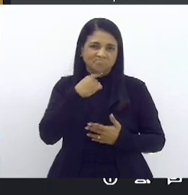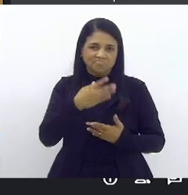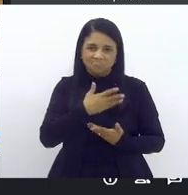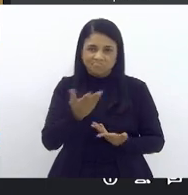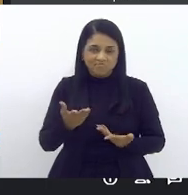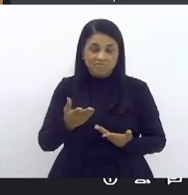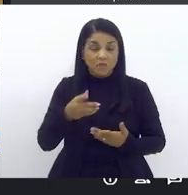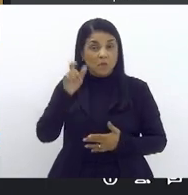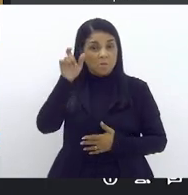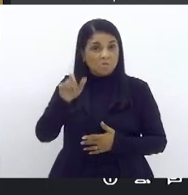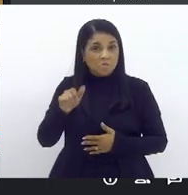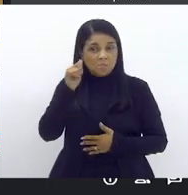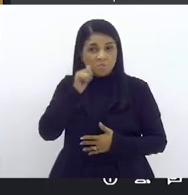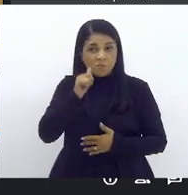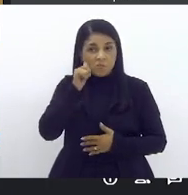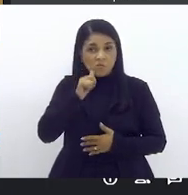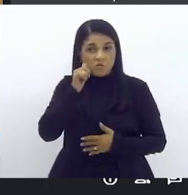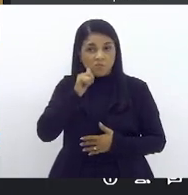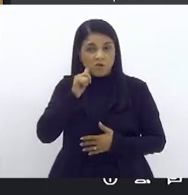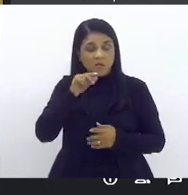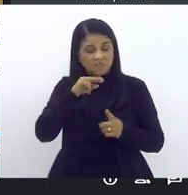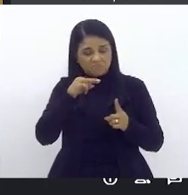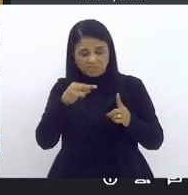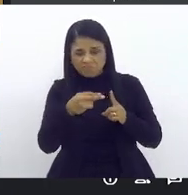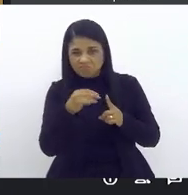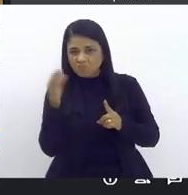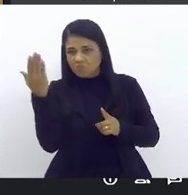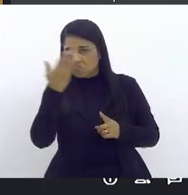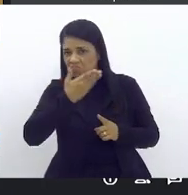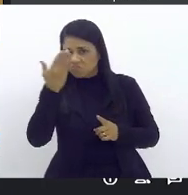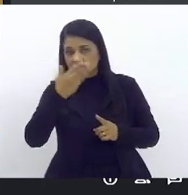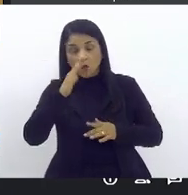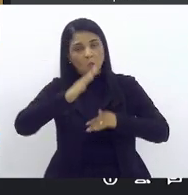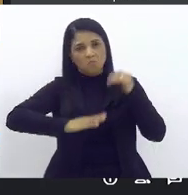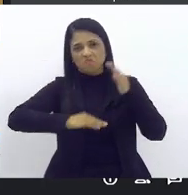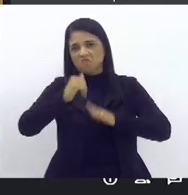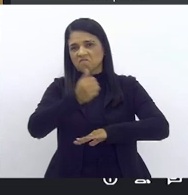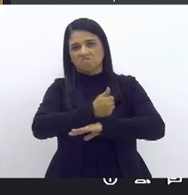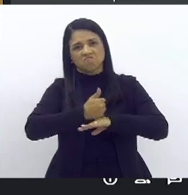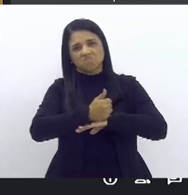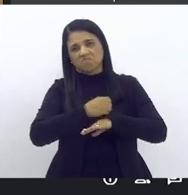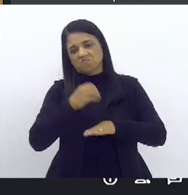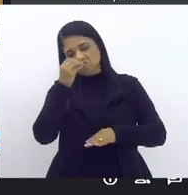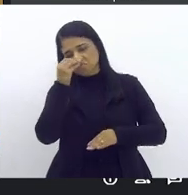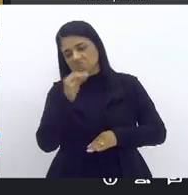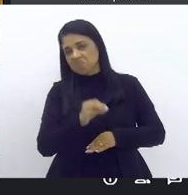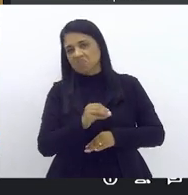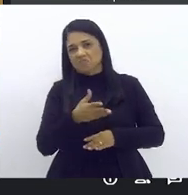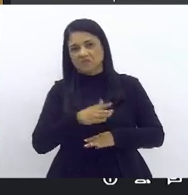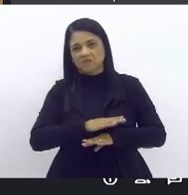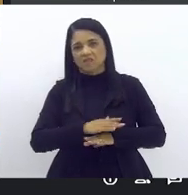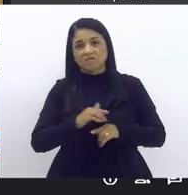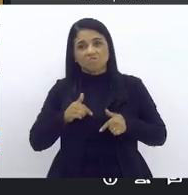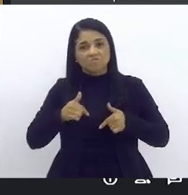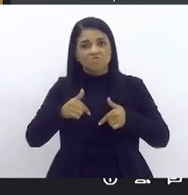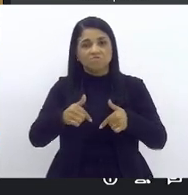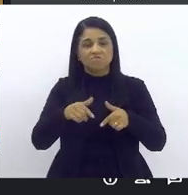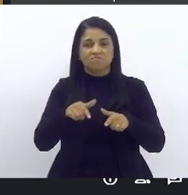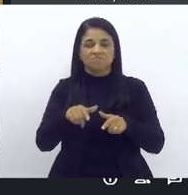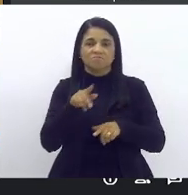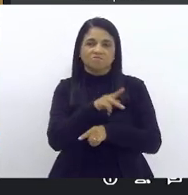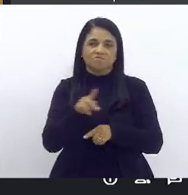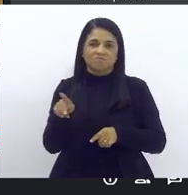Mulheres que não são vistas como profissionais de educação, que exercem funções